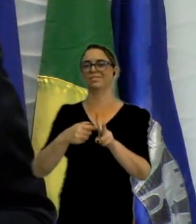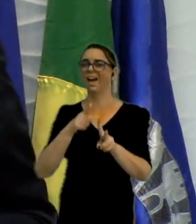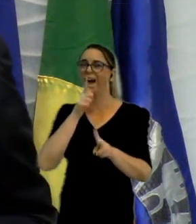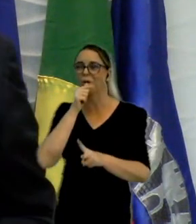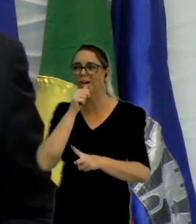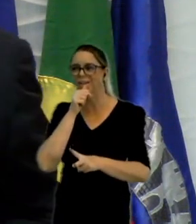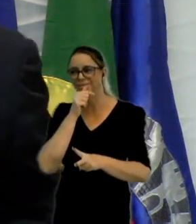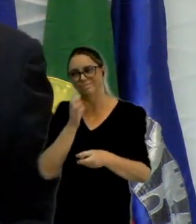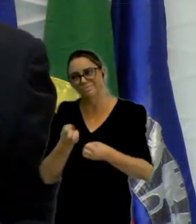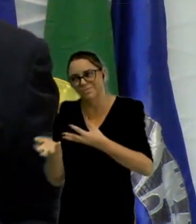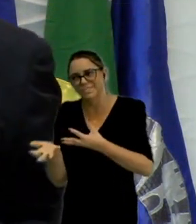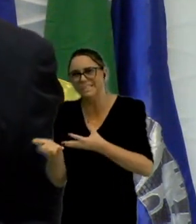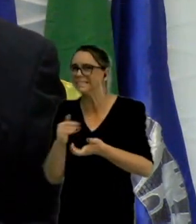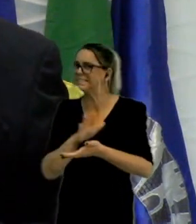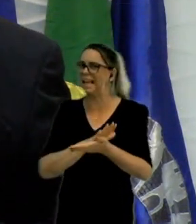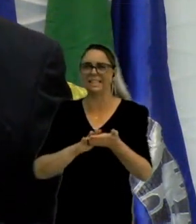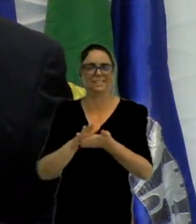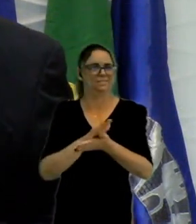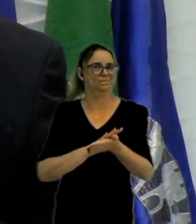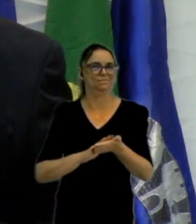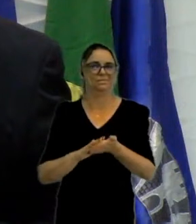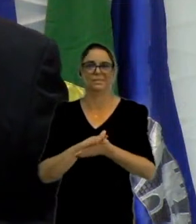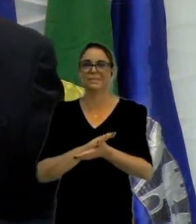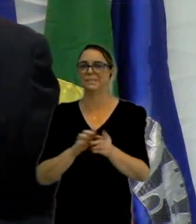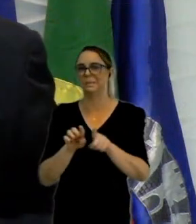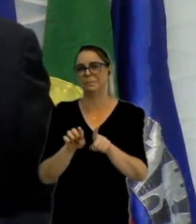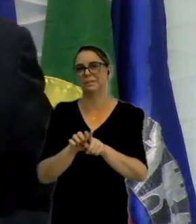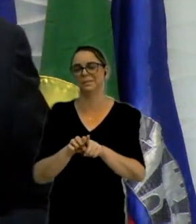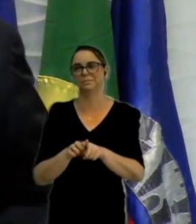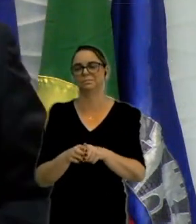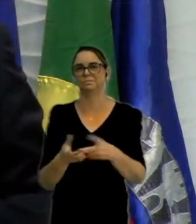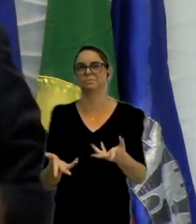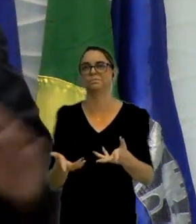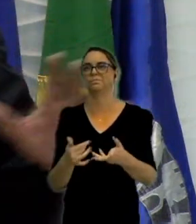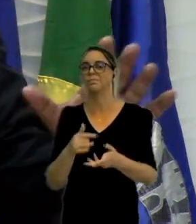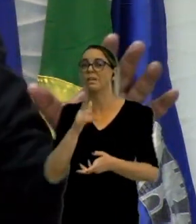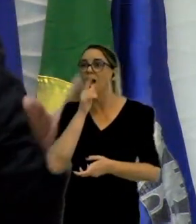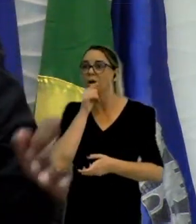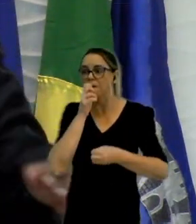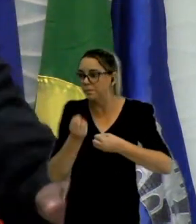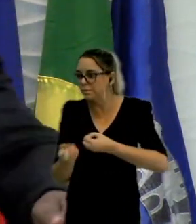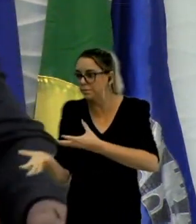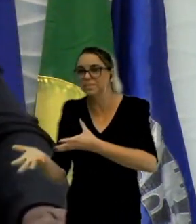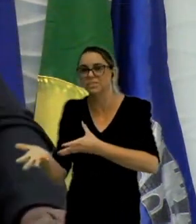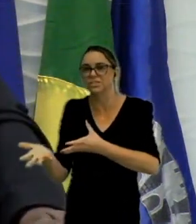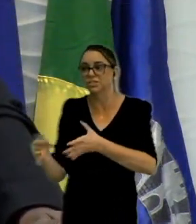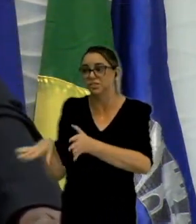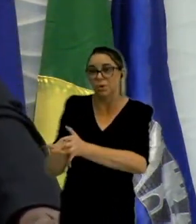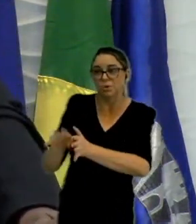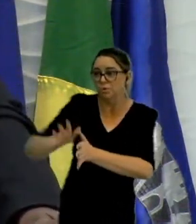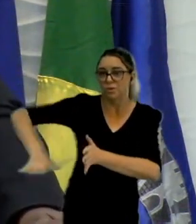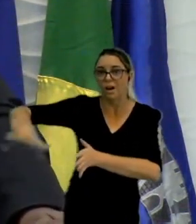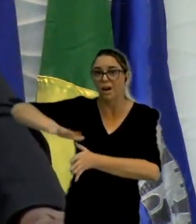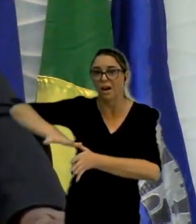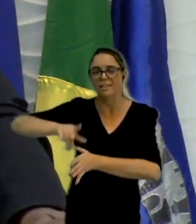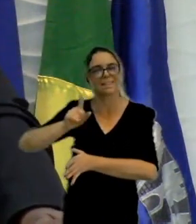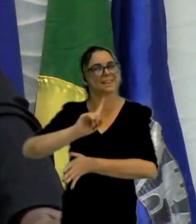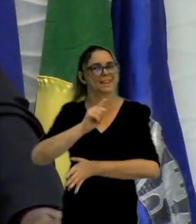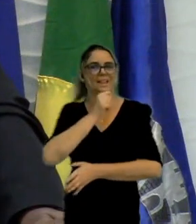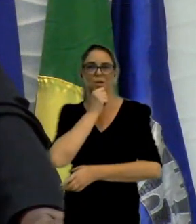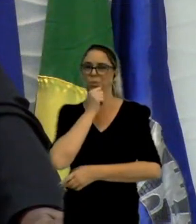2 meses sem água. Abriu para lá, para Espírito Santo. Não chegou em todo canto. Não chegou.